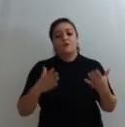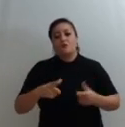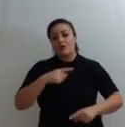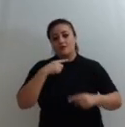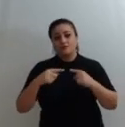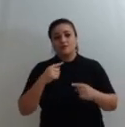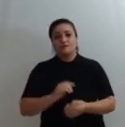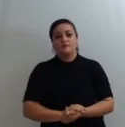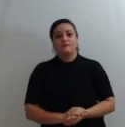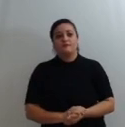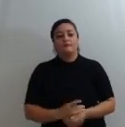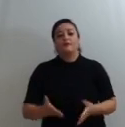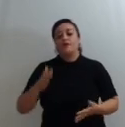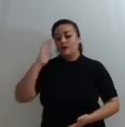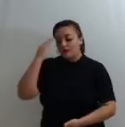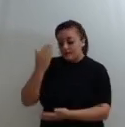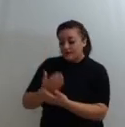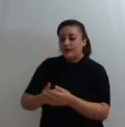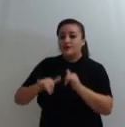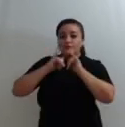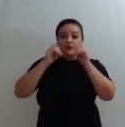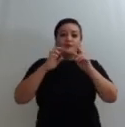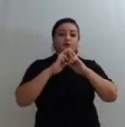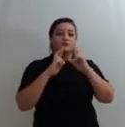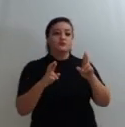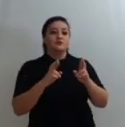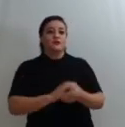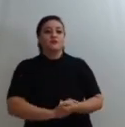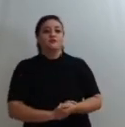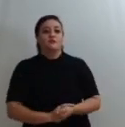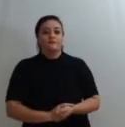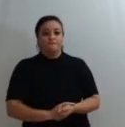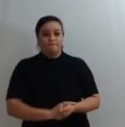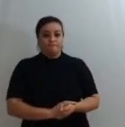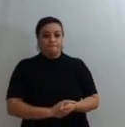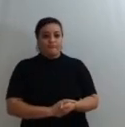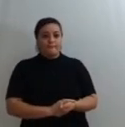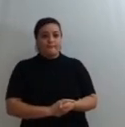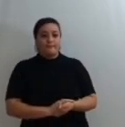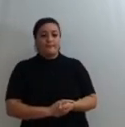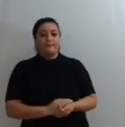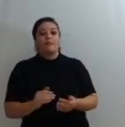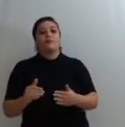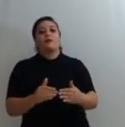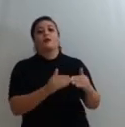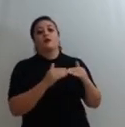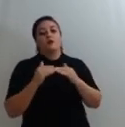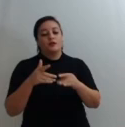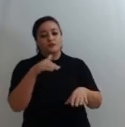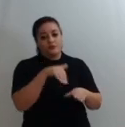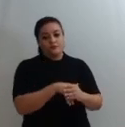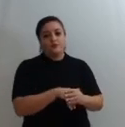Então, muito obrigado. Fica assim proclamado o resultado. Por maioria de votos.